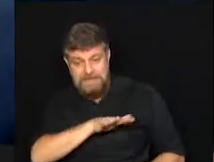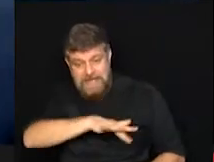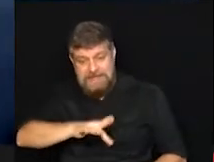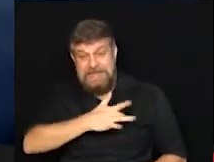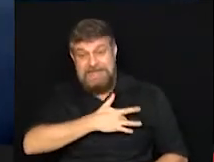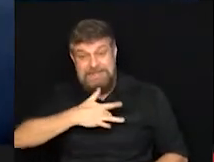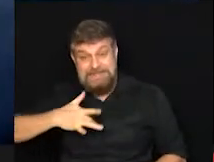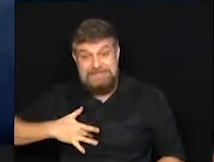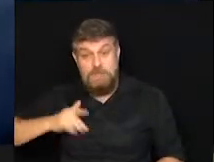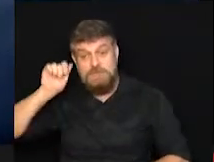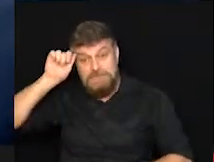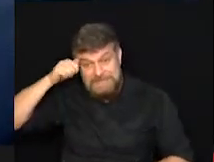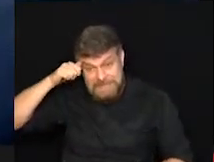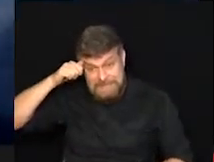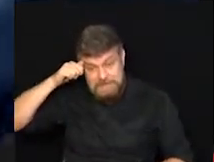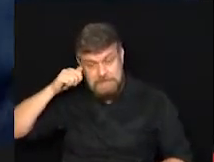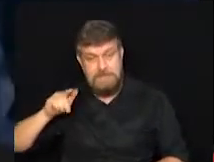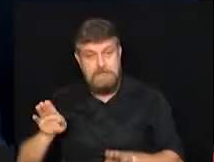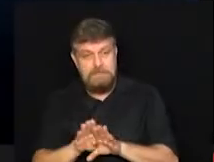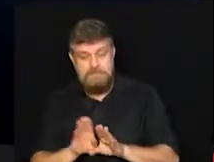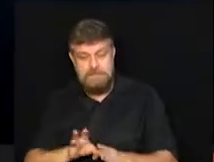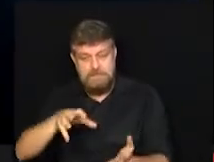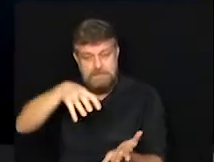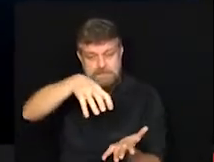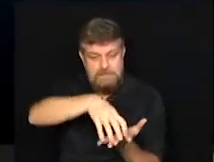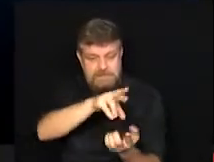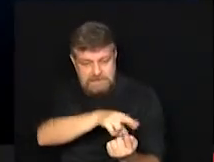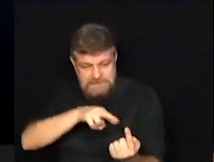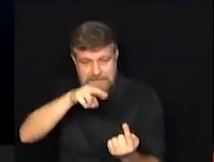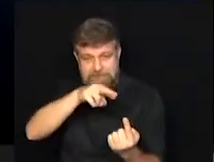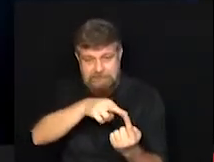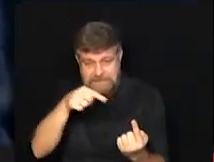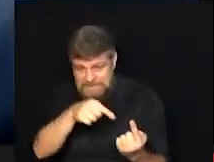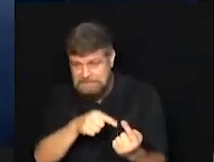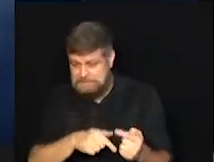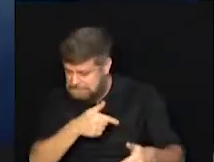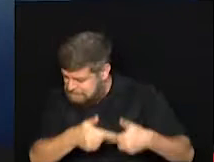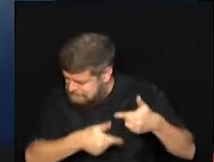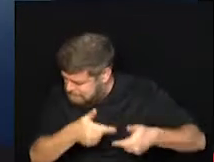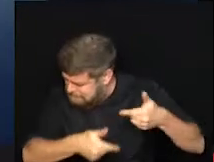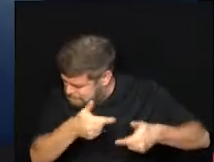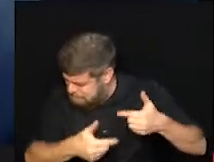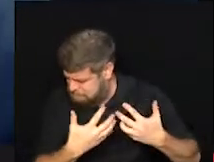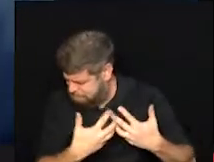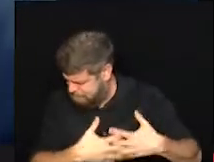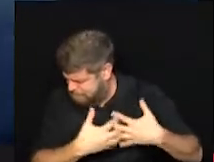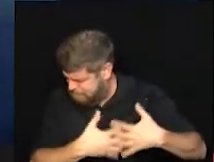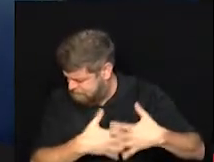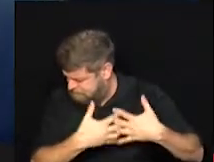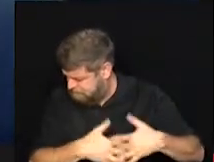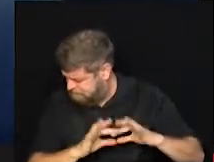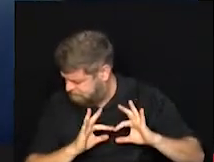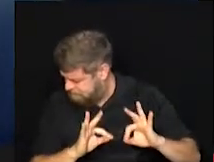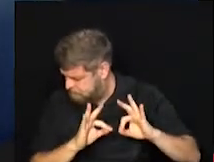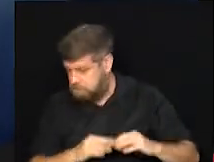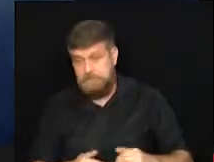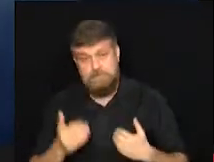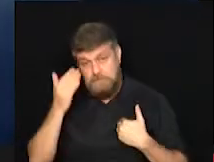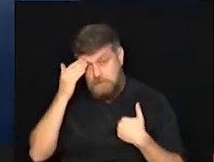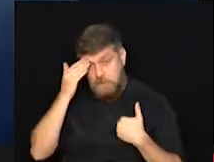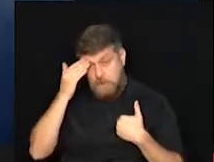População Negra, o Centro de Referência que está a todo vapor. E muito obrigado